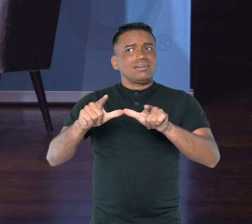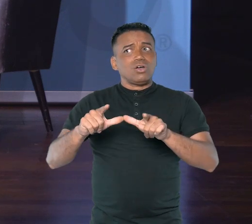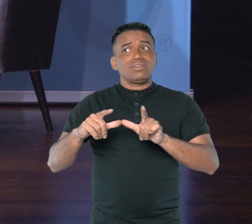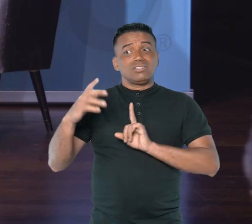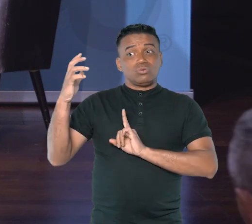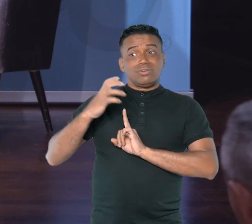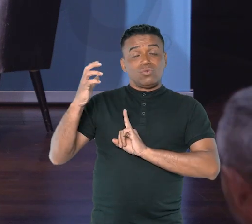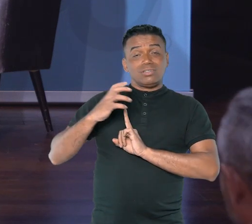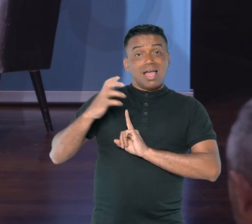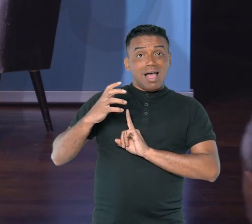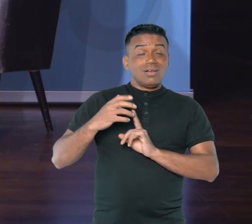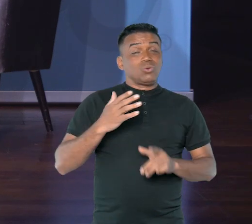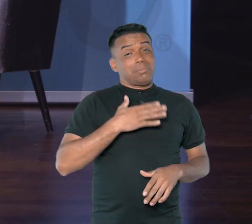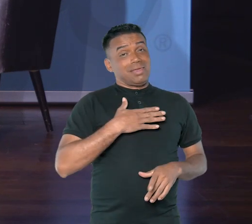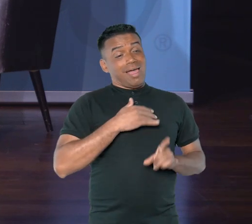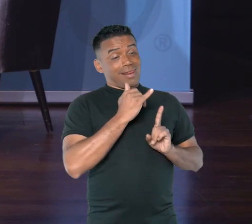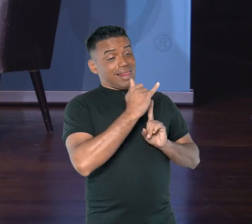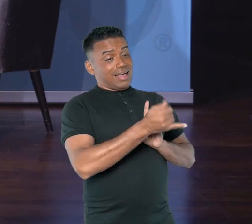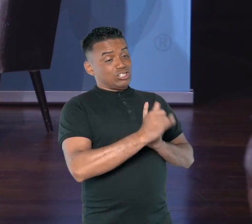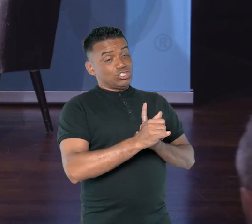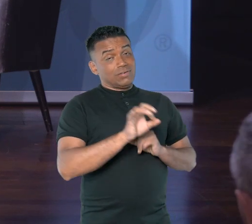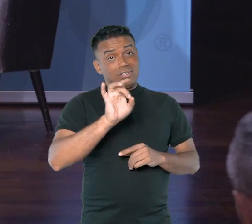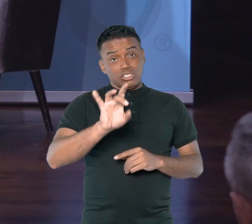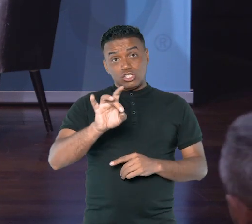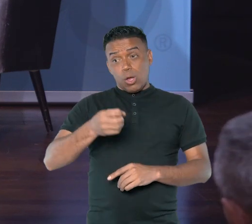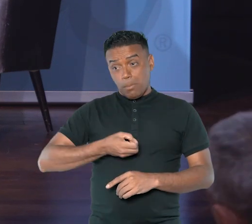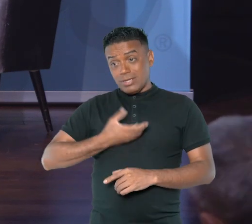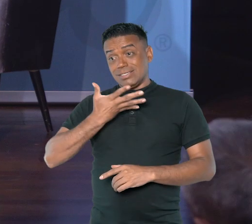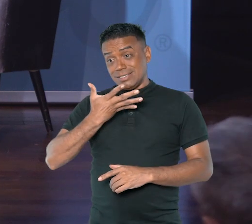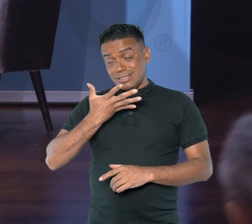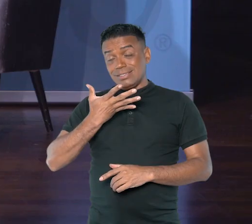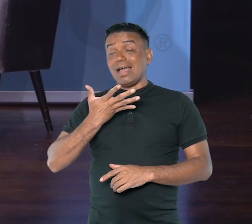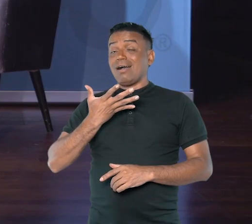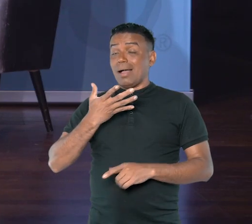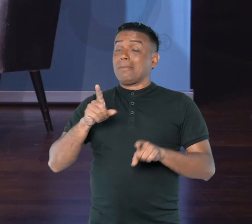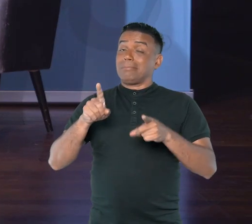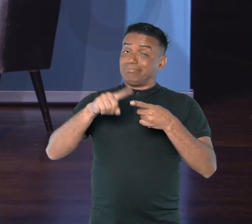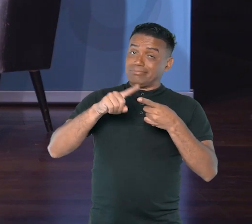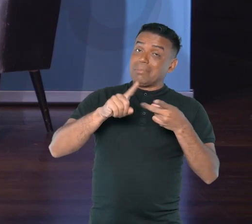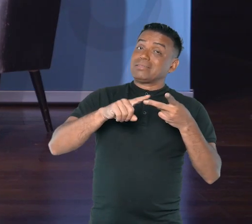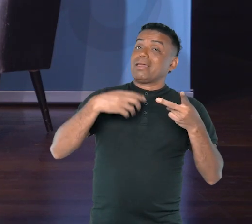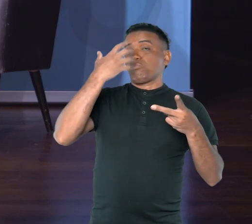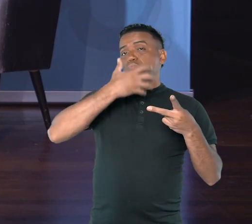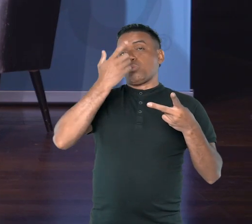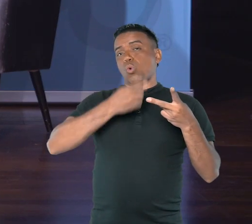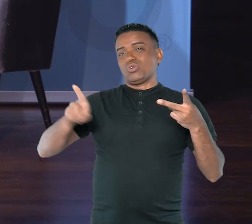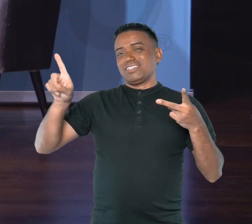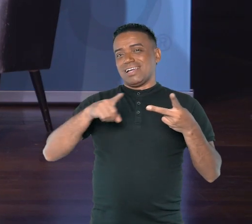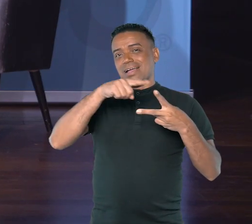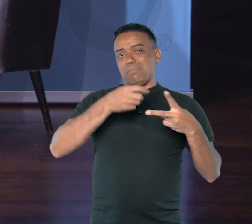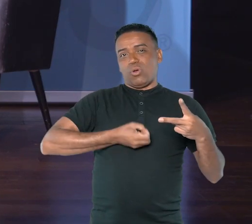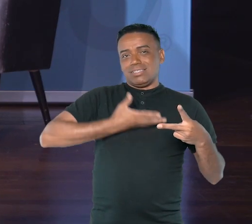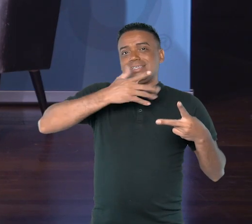contaminado um pouco a narrativa, né? Não só a poesia, que também está nas epígrafes, mas a música, de alguma forma. É uma